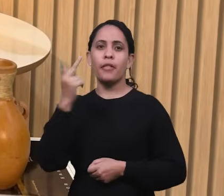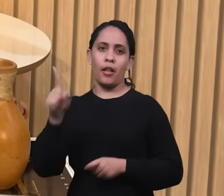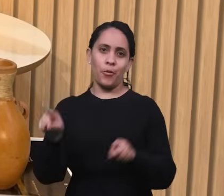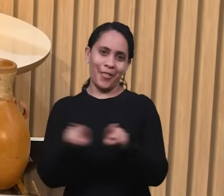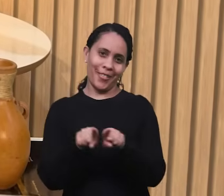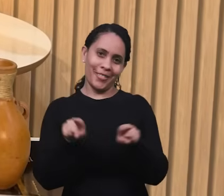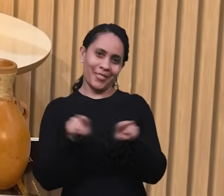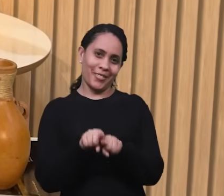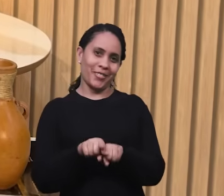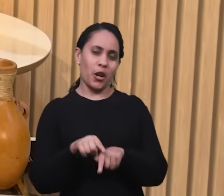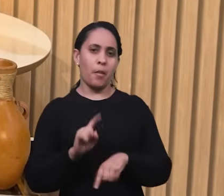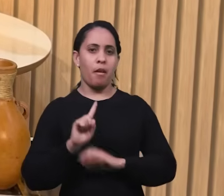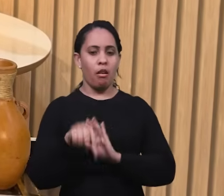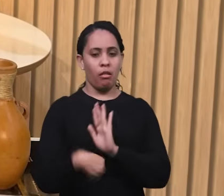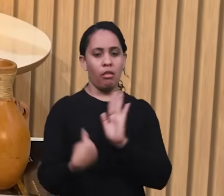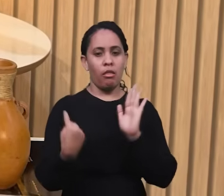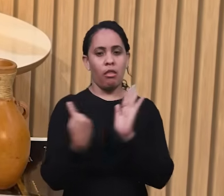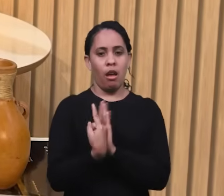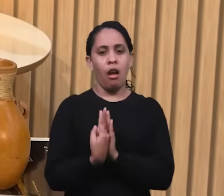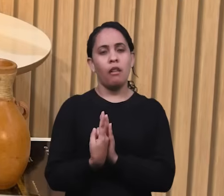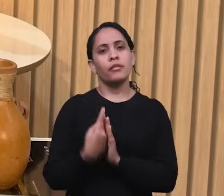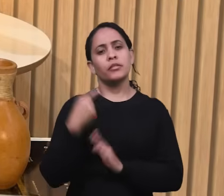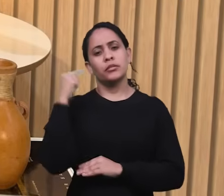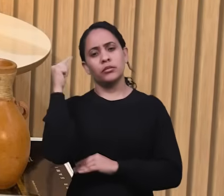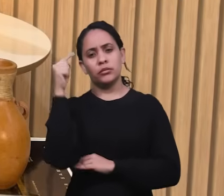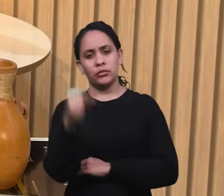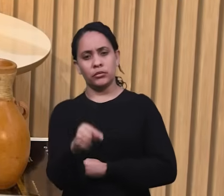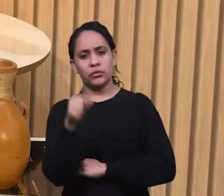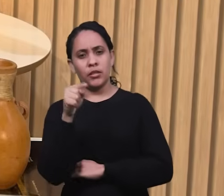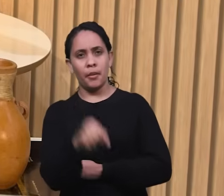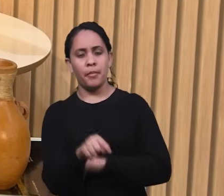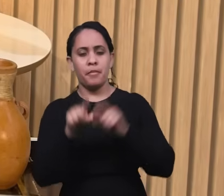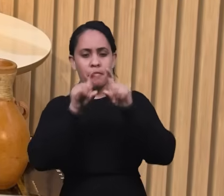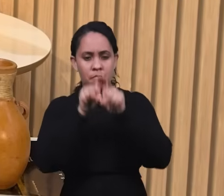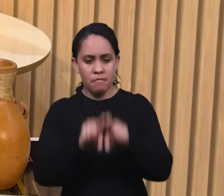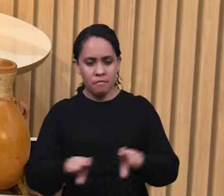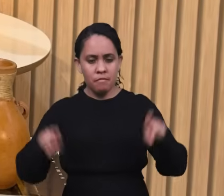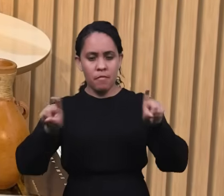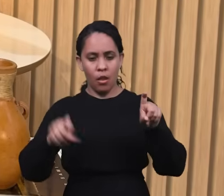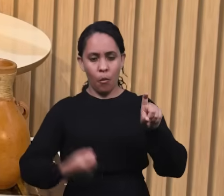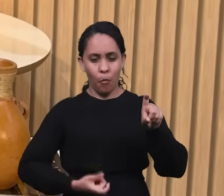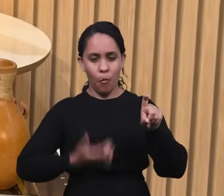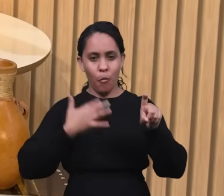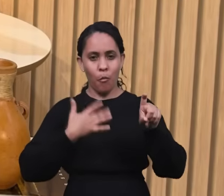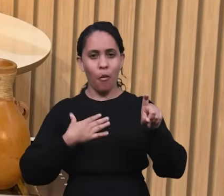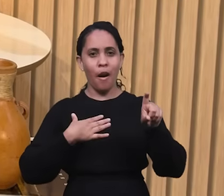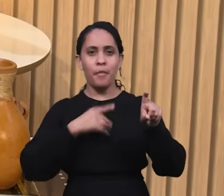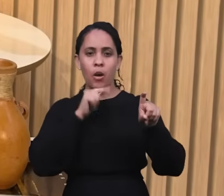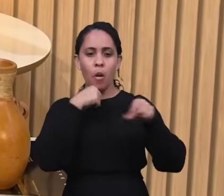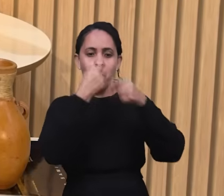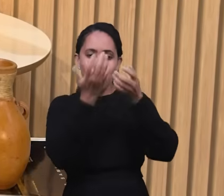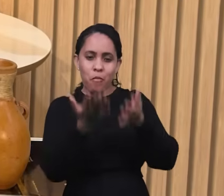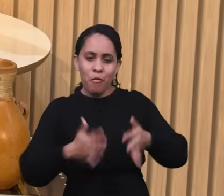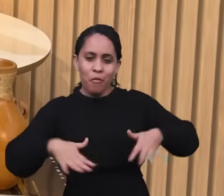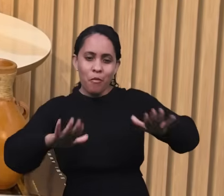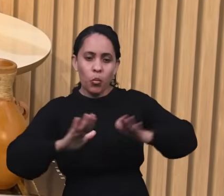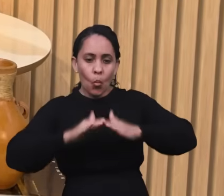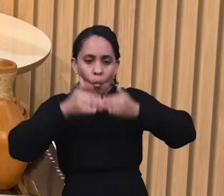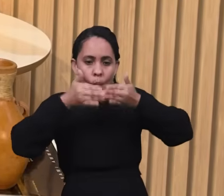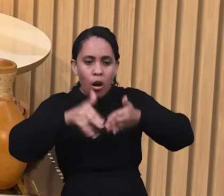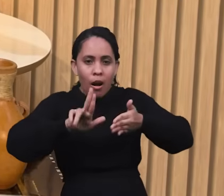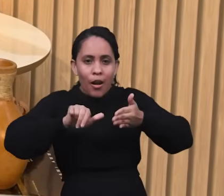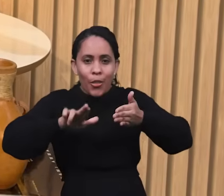Quando, lá nos Lusíadas, na primeira estrofe diz assim: por mares nunca dantes navegados,